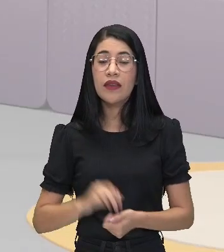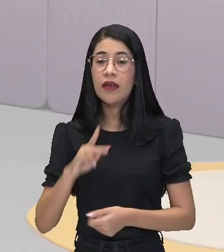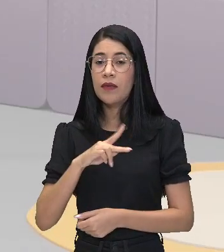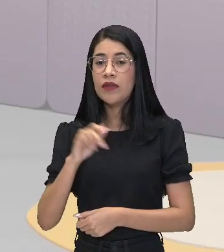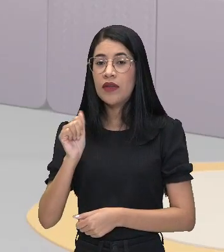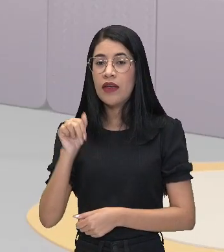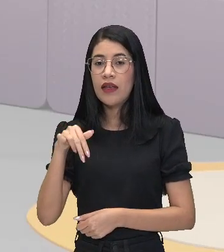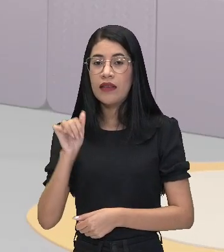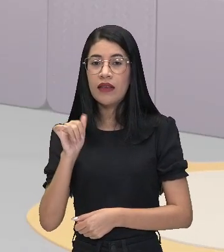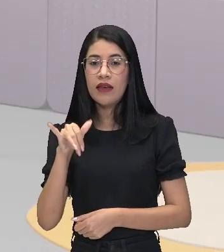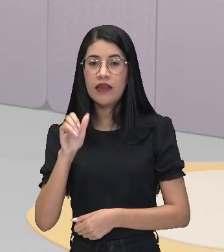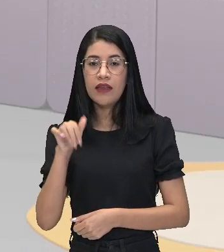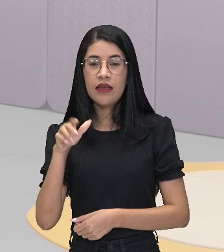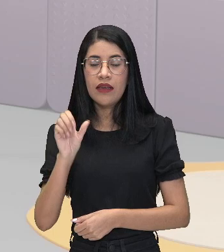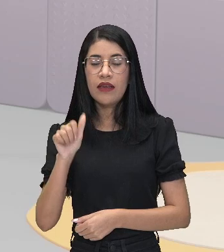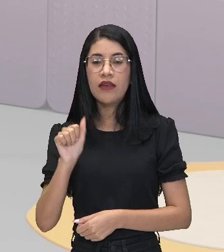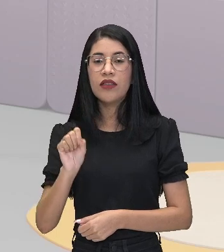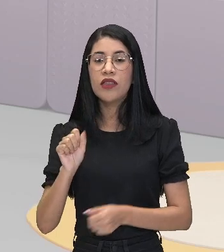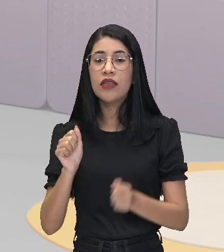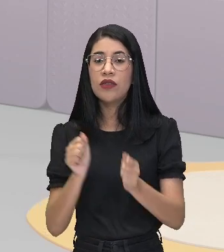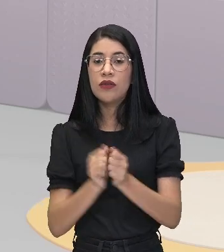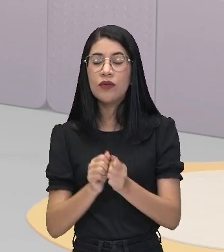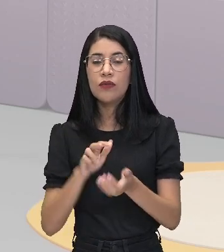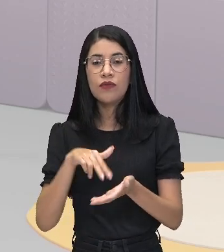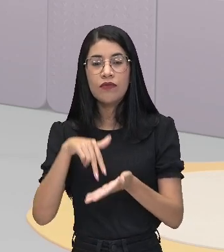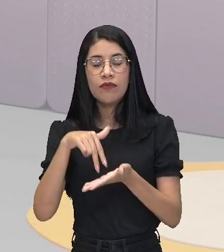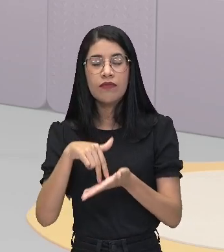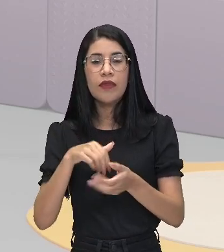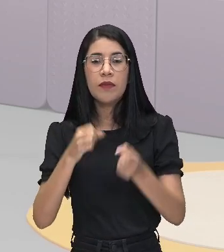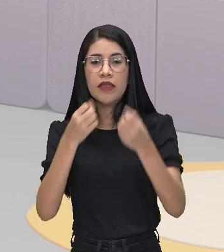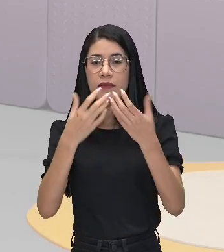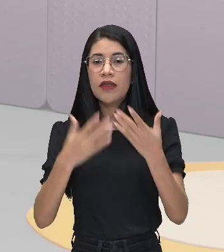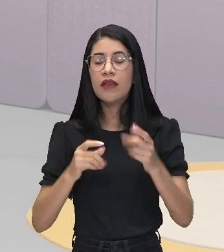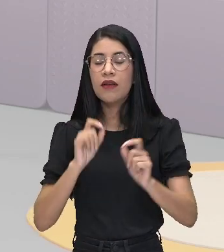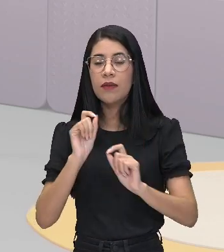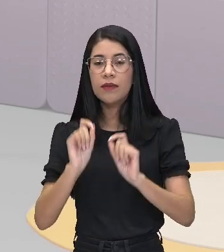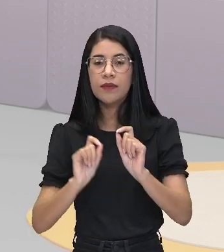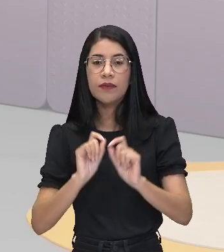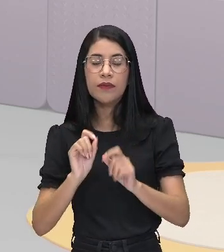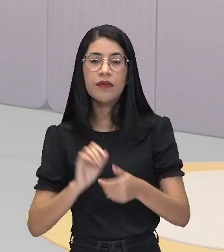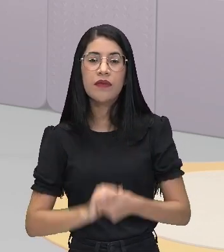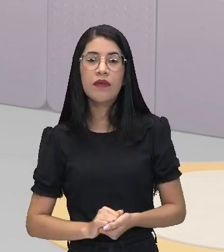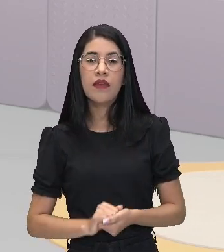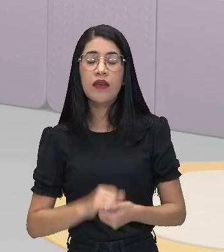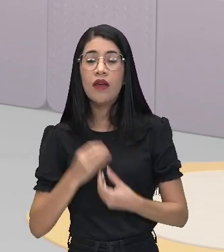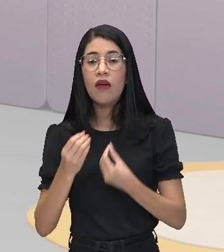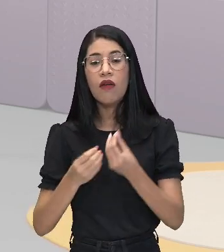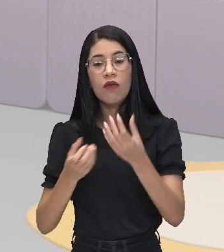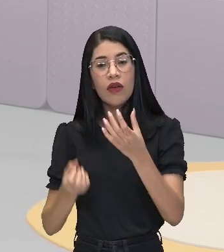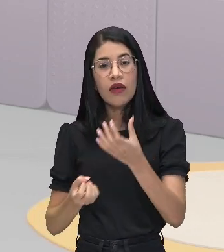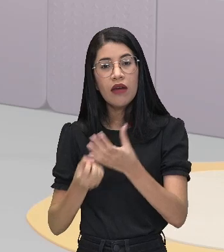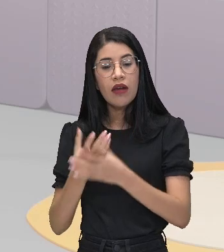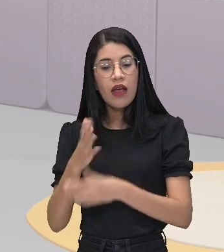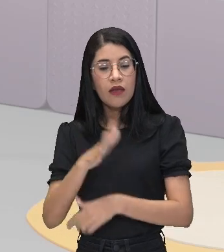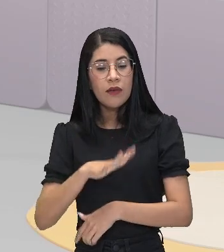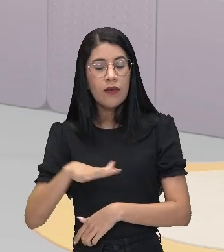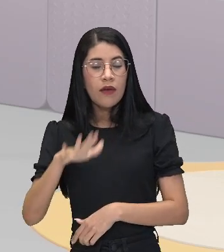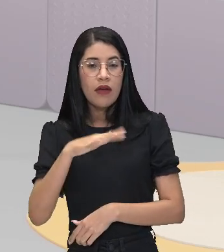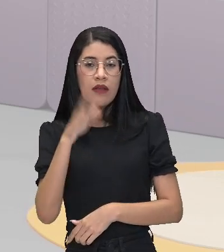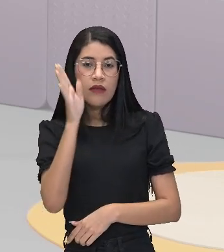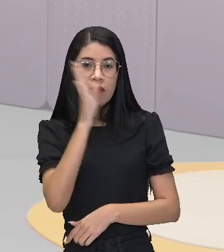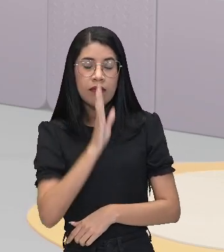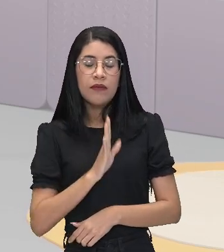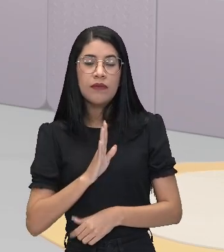professor Ananias Carvalho, de História aqui com vocês, para a gente conversar um pouquinho sobre a formação territorial